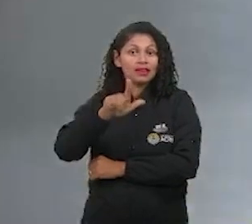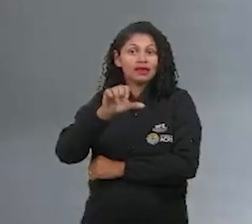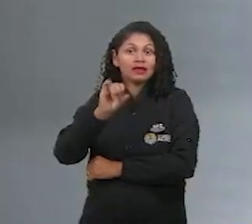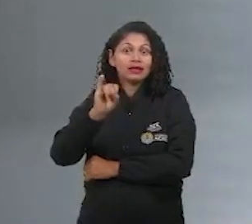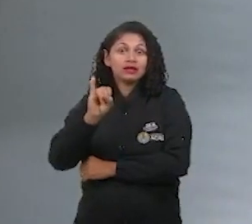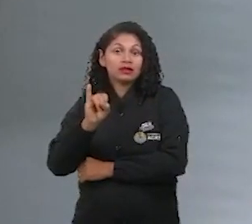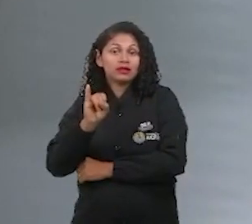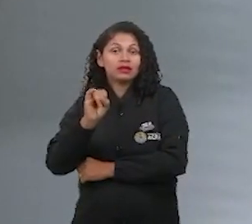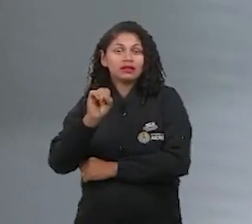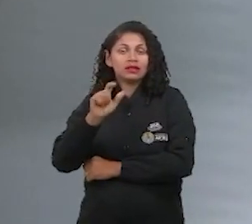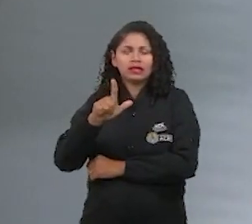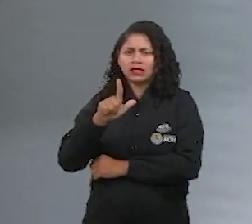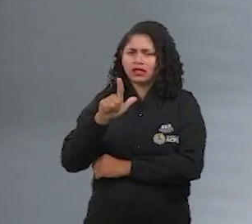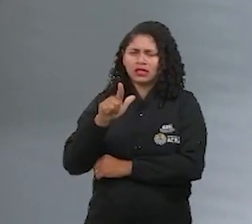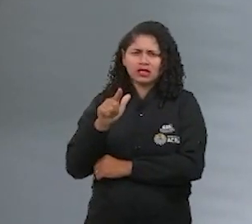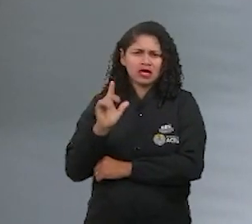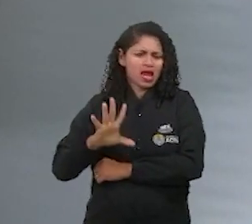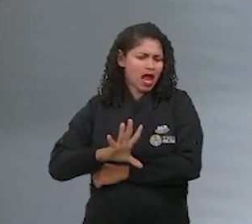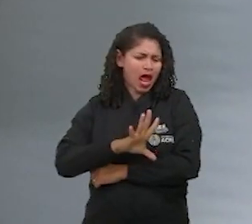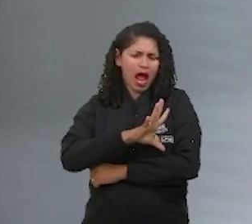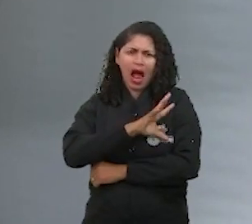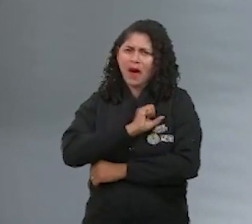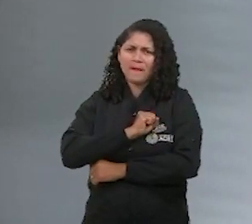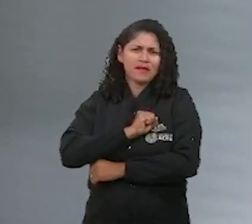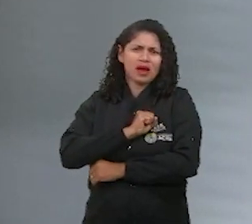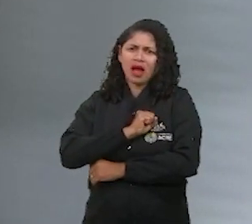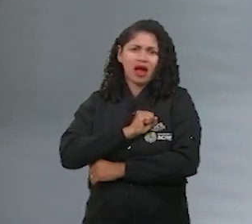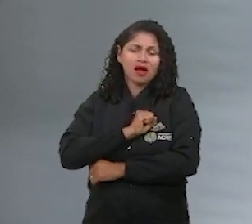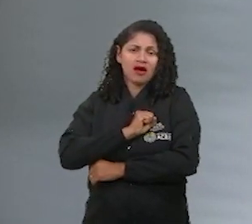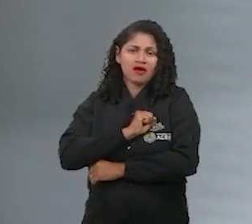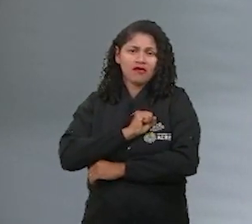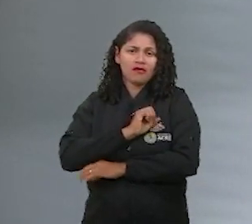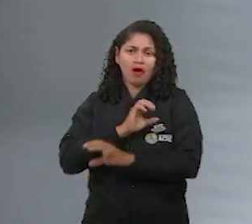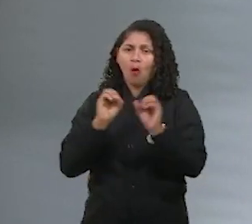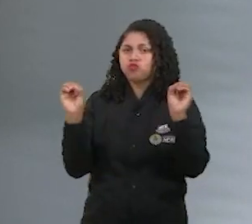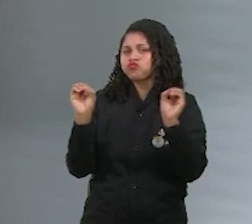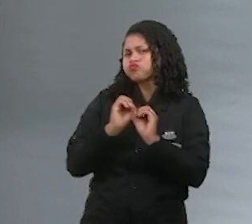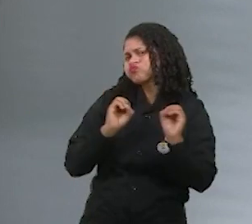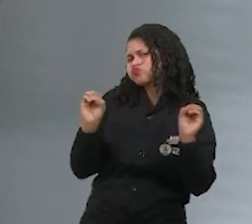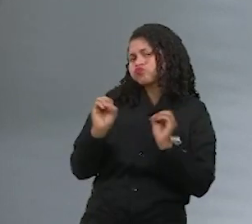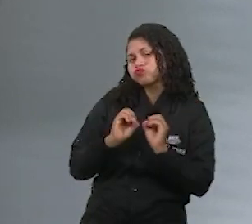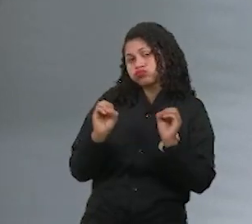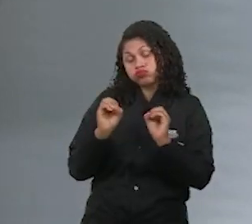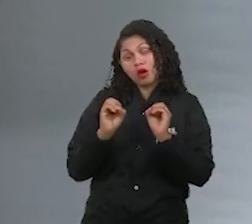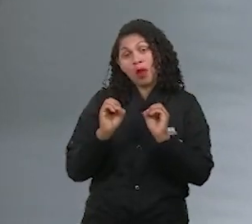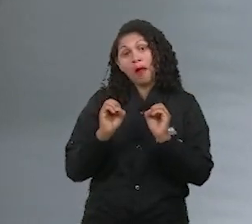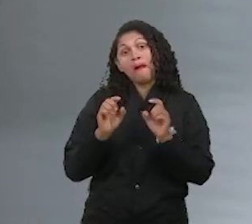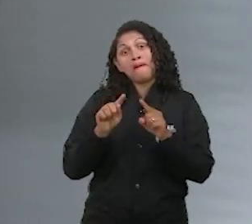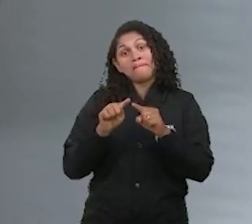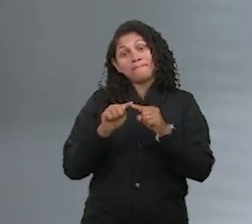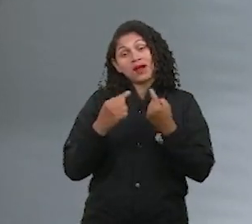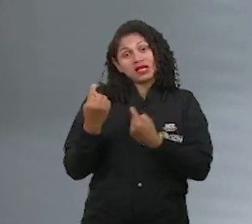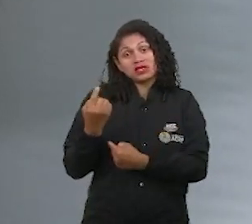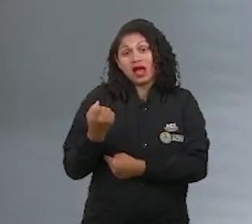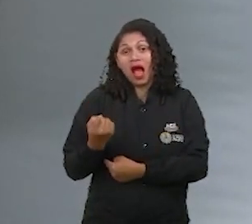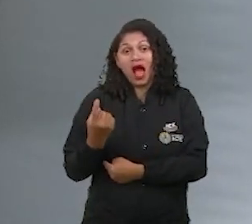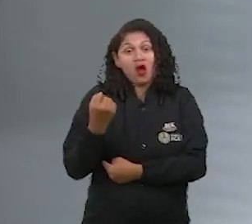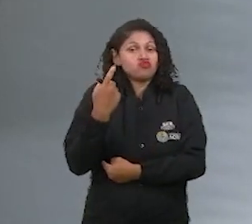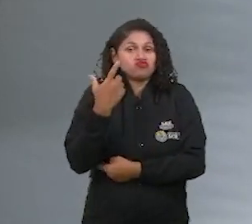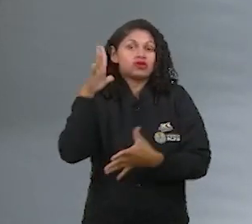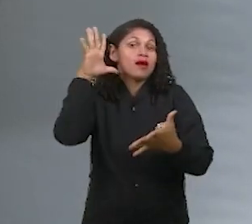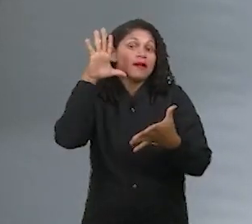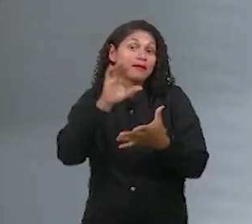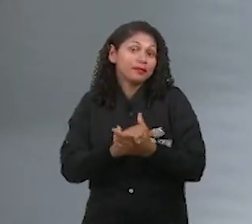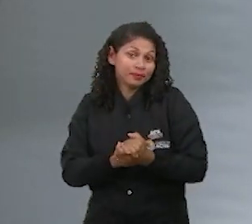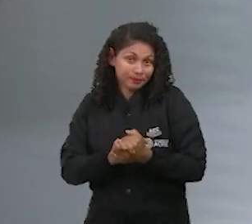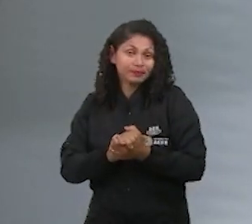não amava ninguém. Lili não amava ninguém e foi a única que casou. São algumas peculiaridades que nós temos no nosso Drummond. Vamos continuar,